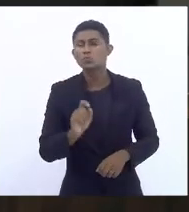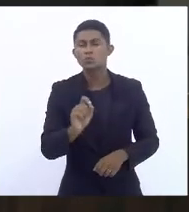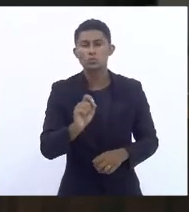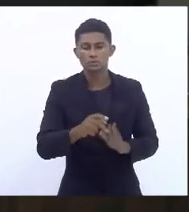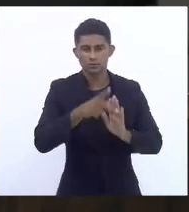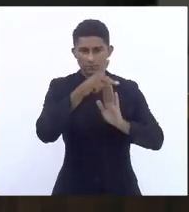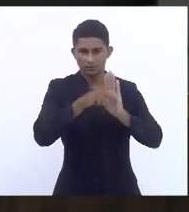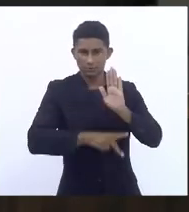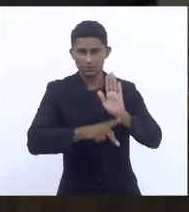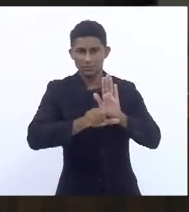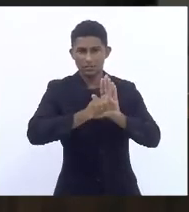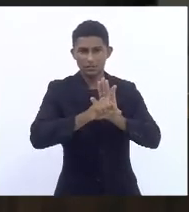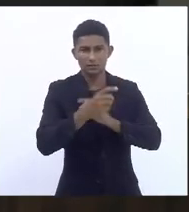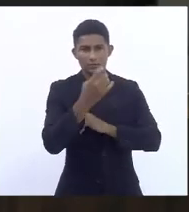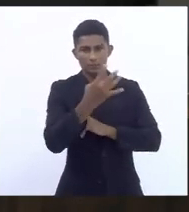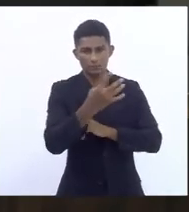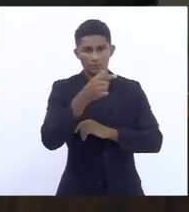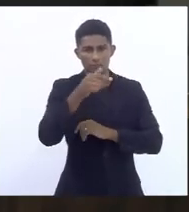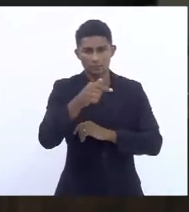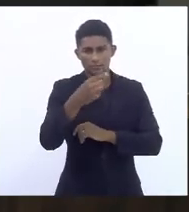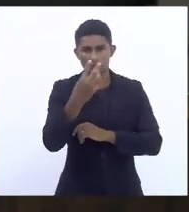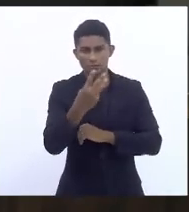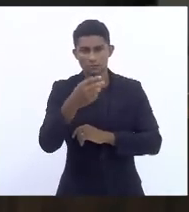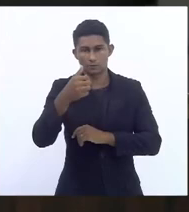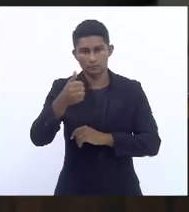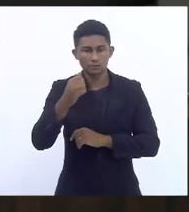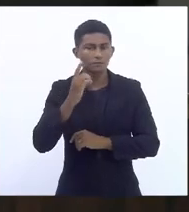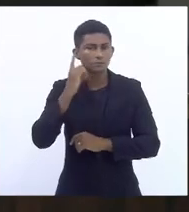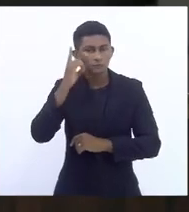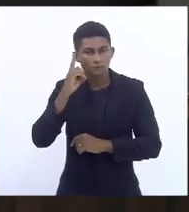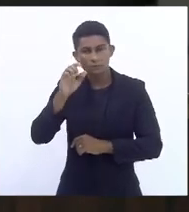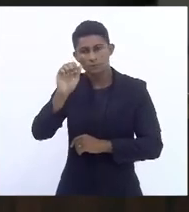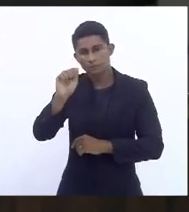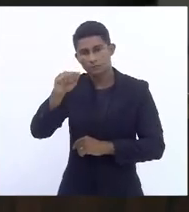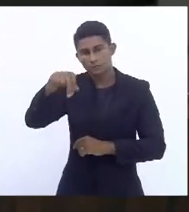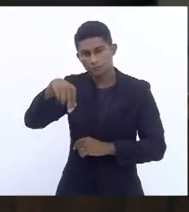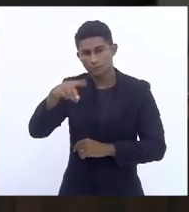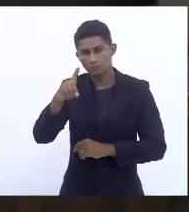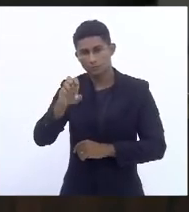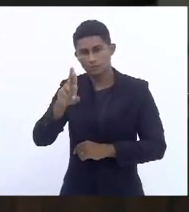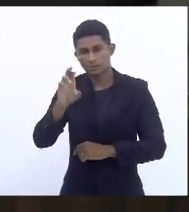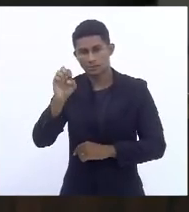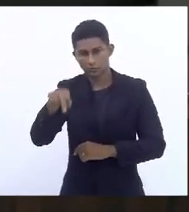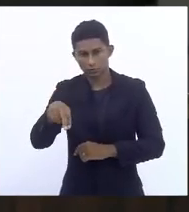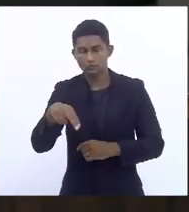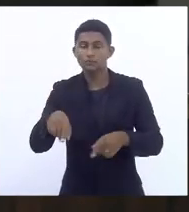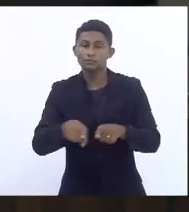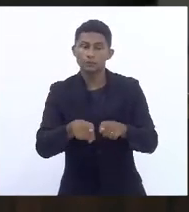lei 4731 de 21, deputado Anderson Moraes, projeto de lei